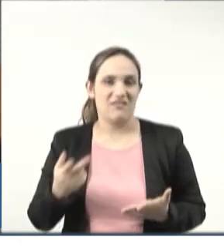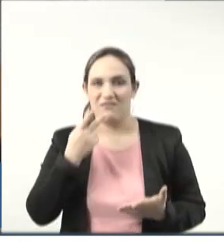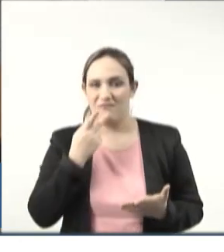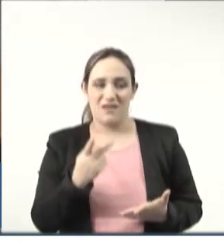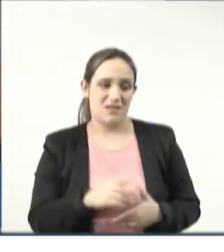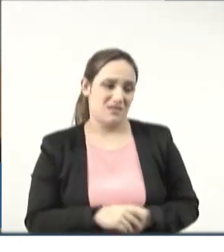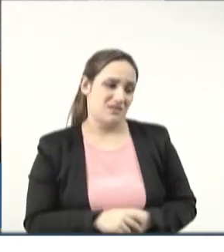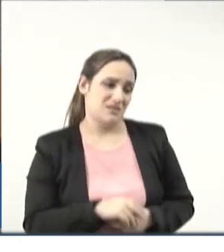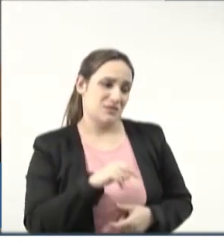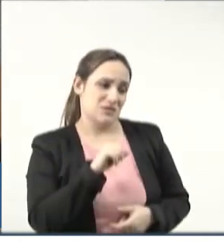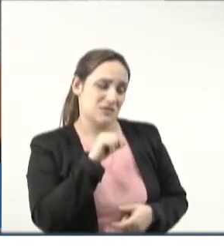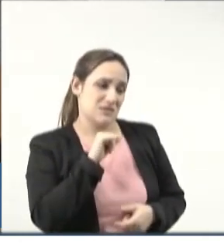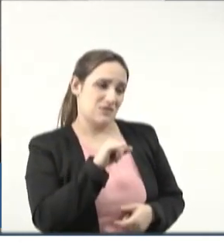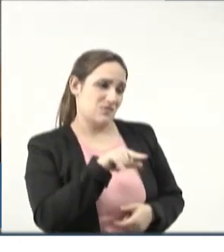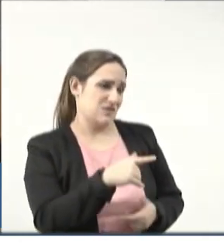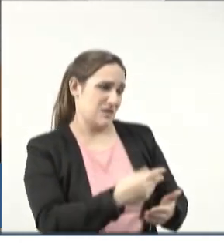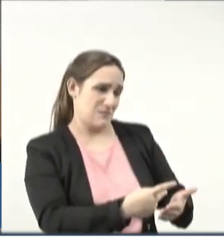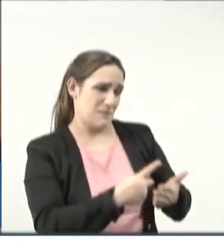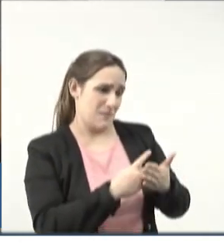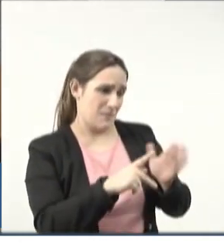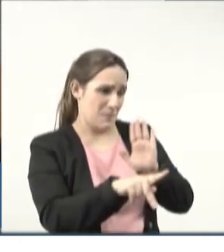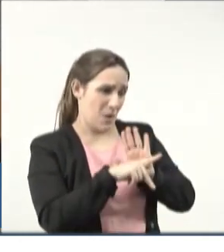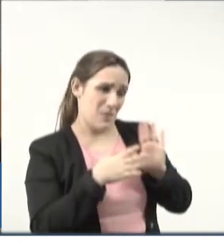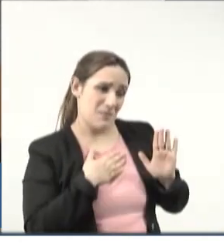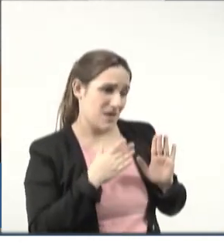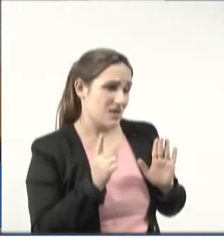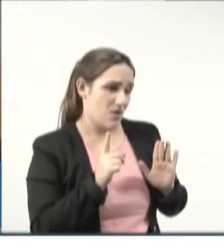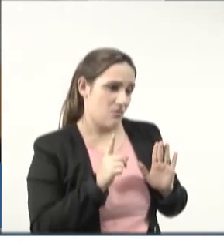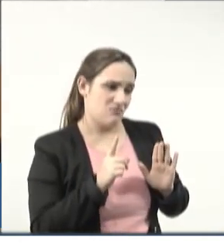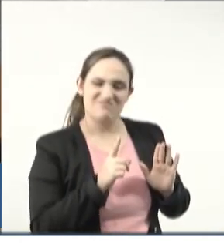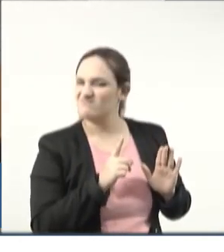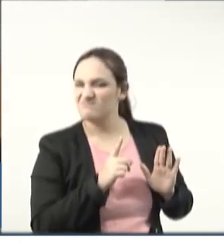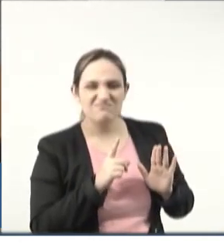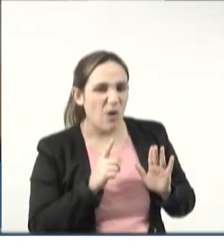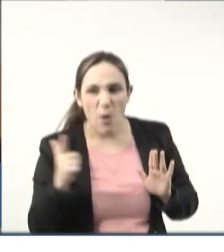frase, se você não for minha, você não vai ser mais ninguém. Não é? Isso é tão fútil, né?